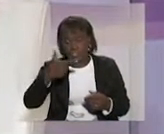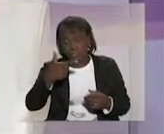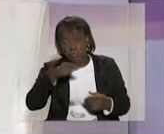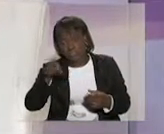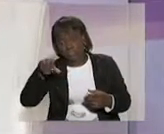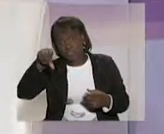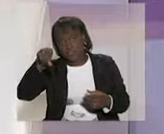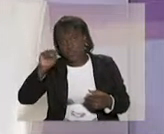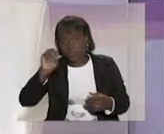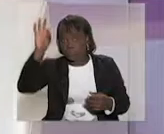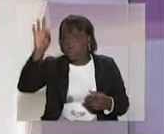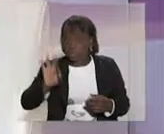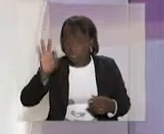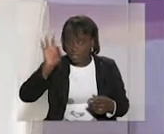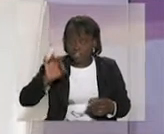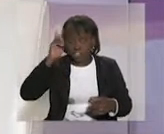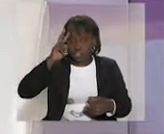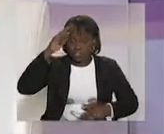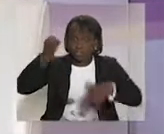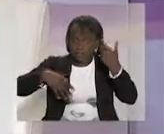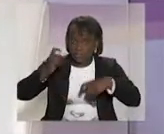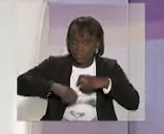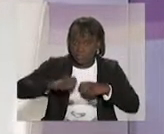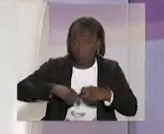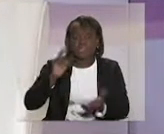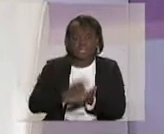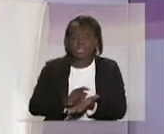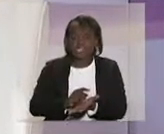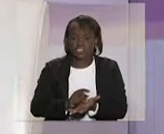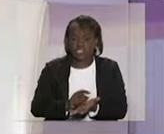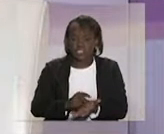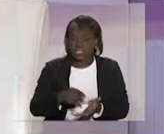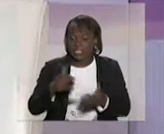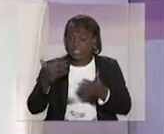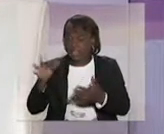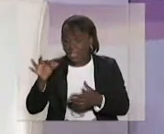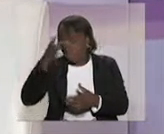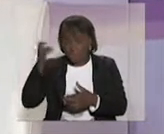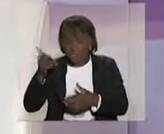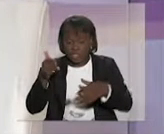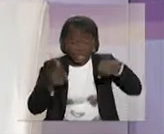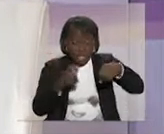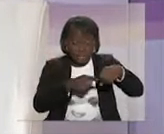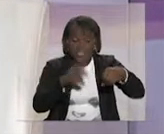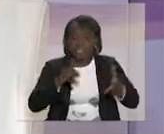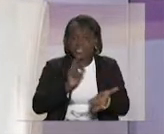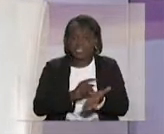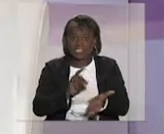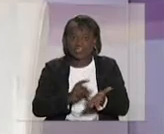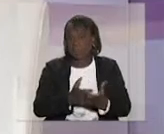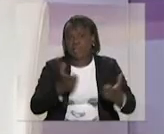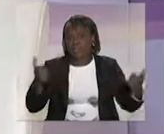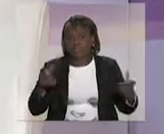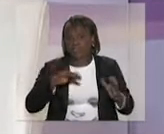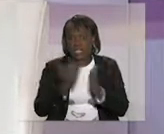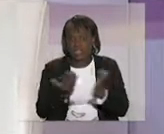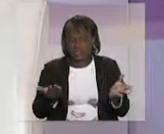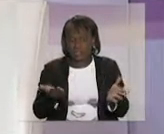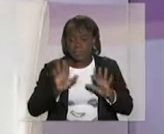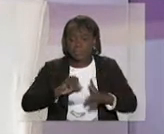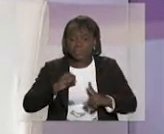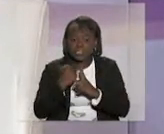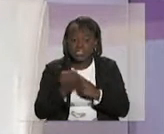e 98% dos relatos de estupro são verdadeiros, ou seja, mais de 9 a cada 10, é quase a totalidade dos relatos. Sim. Mas a